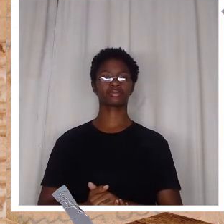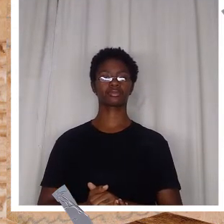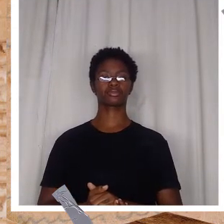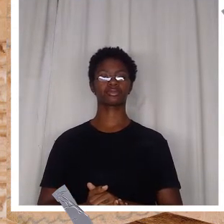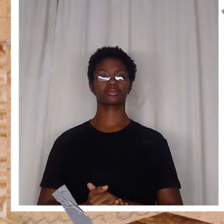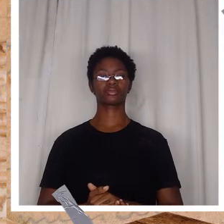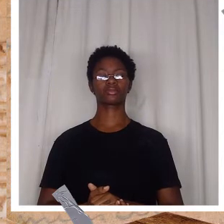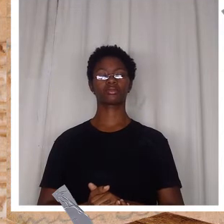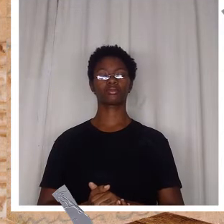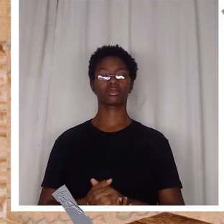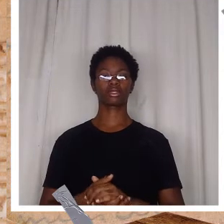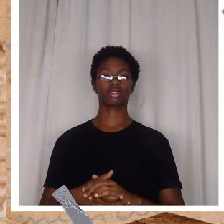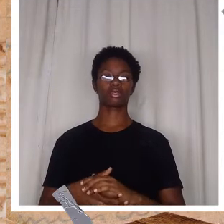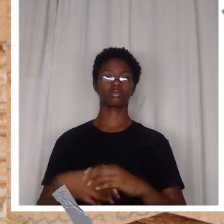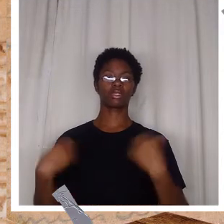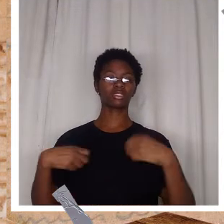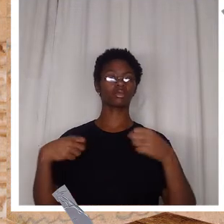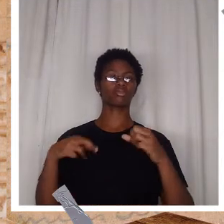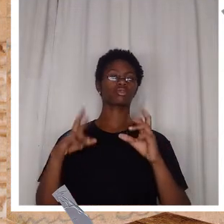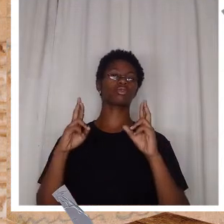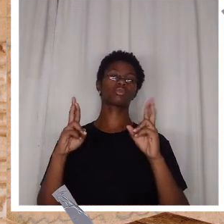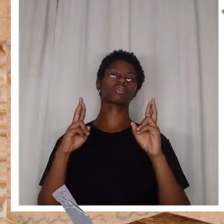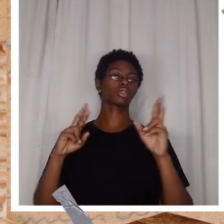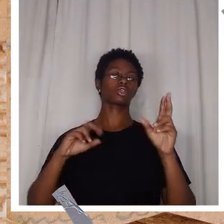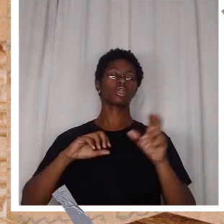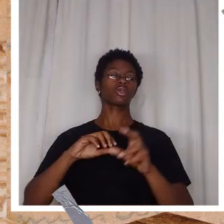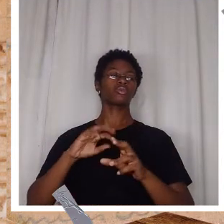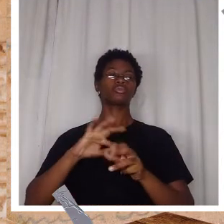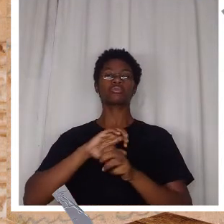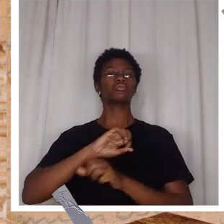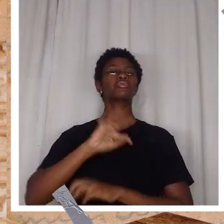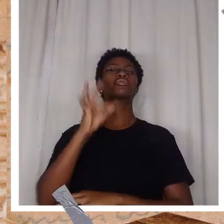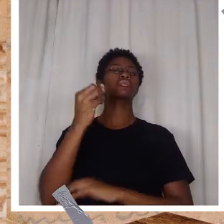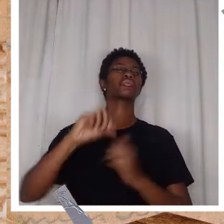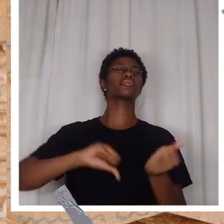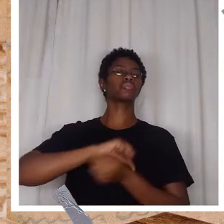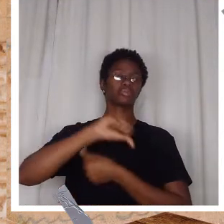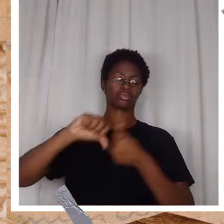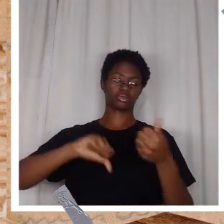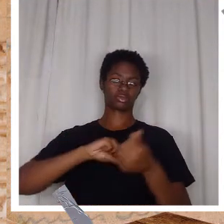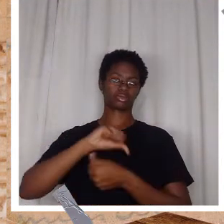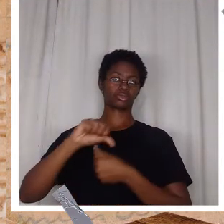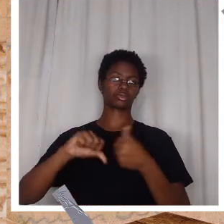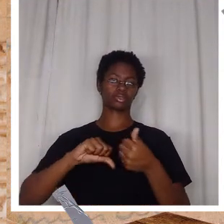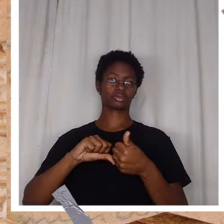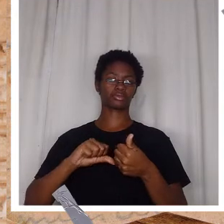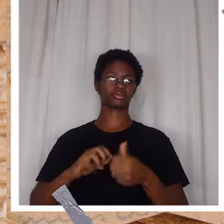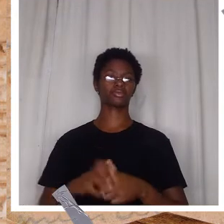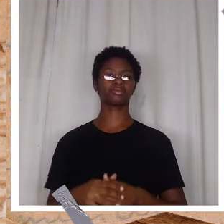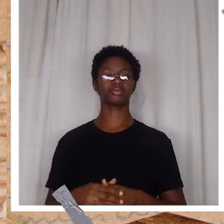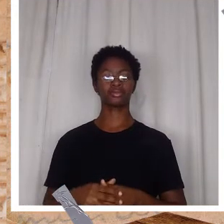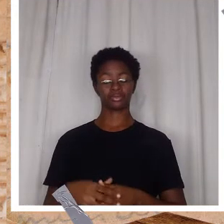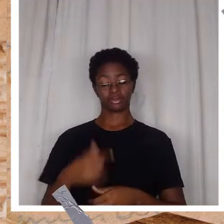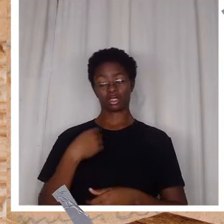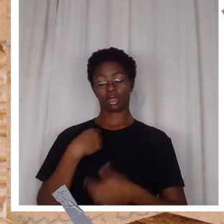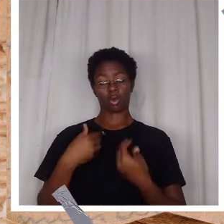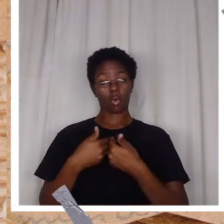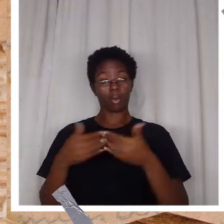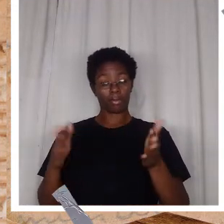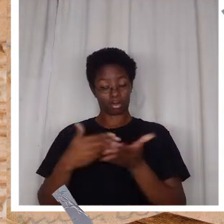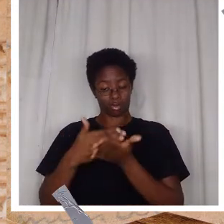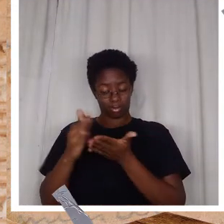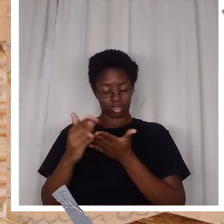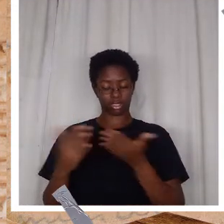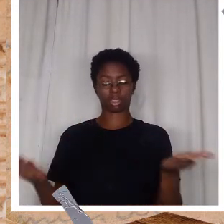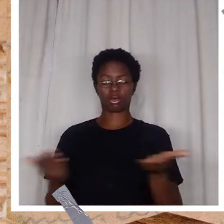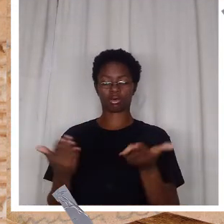mundo, né, no mundo artístico, sobretudo, que a gente habita. Eu vou começar,